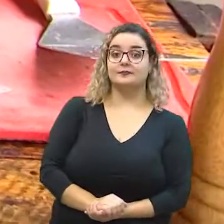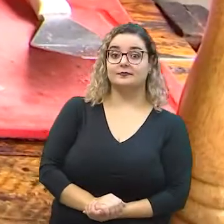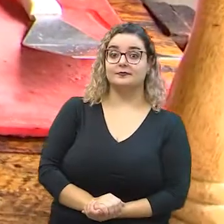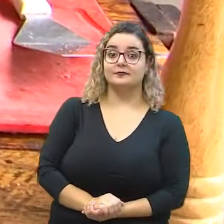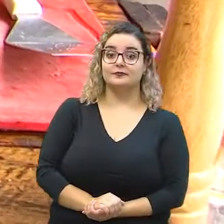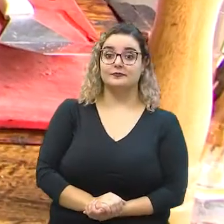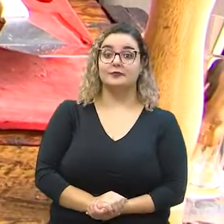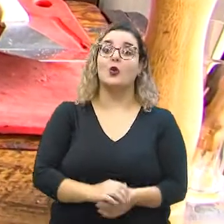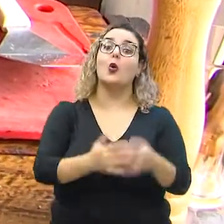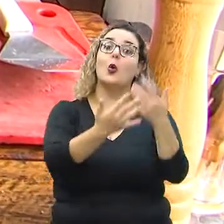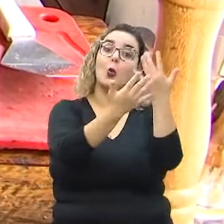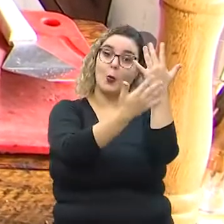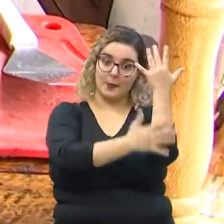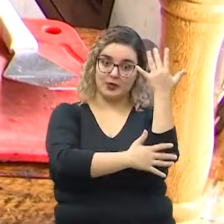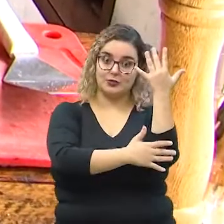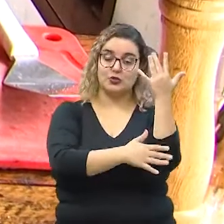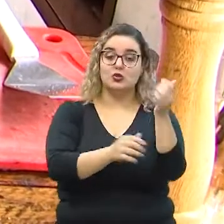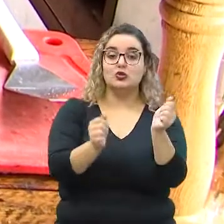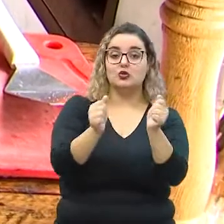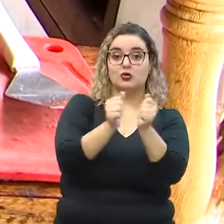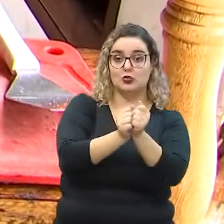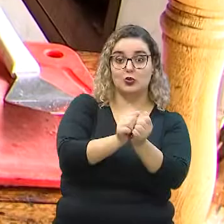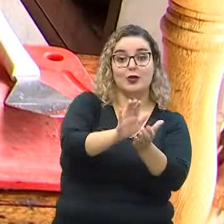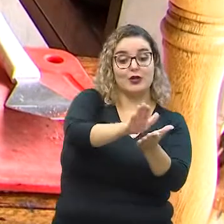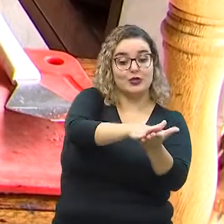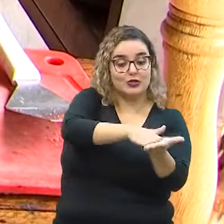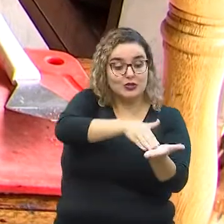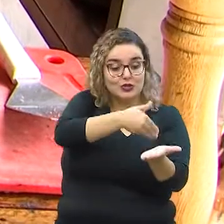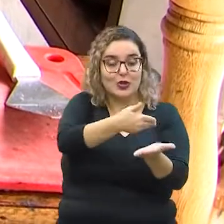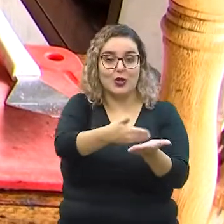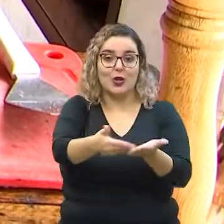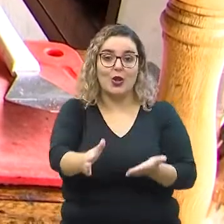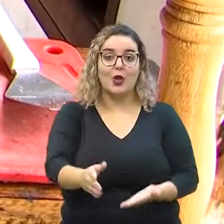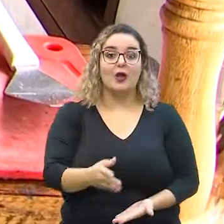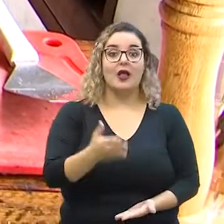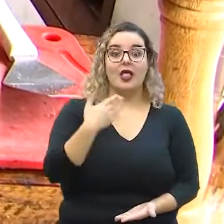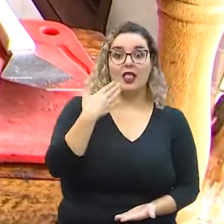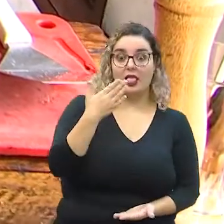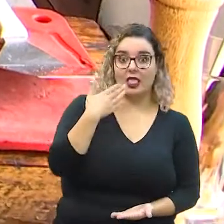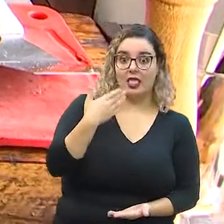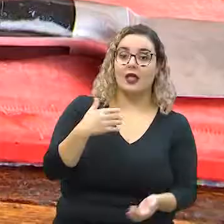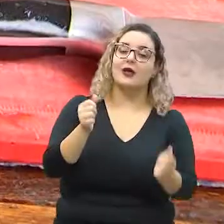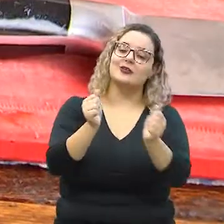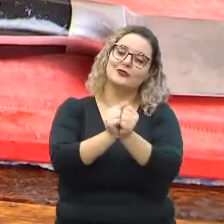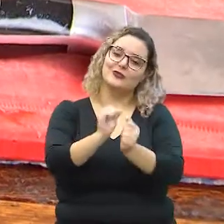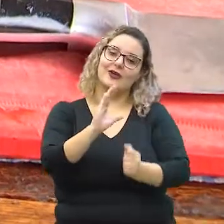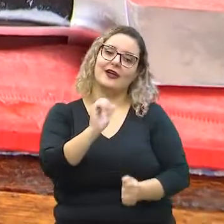Com o abacaxi, vai a geleia de pimenta e a canela.